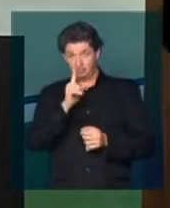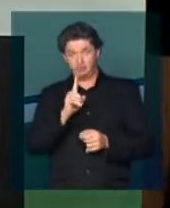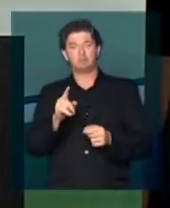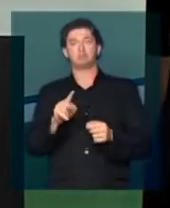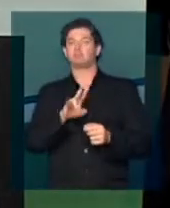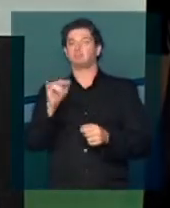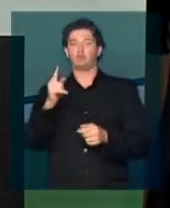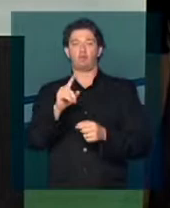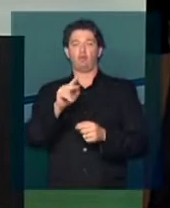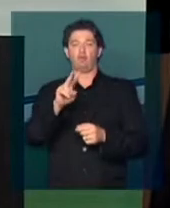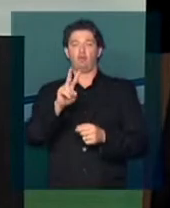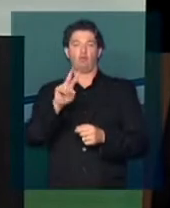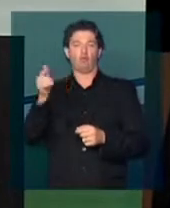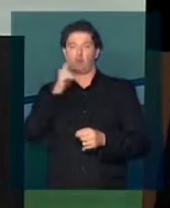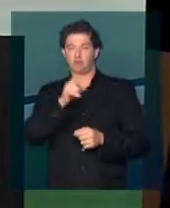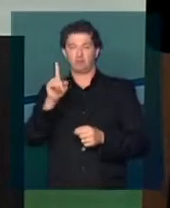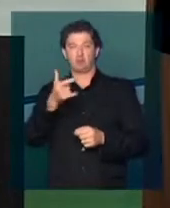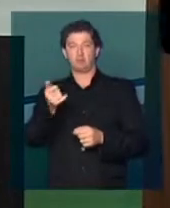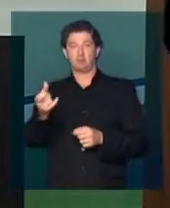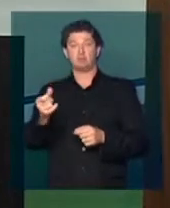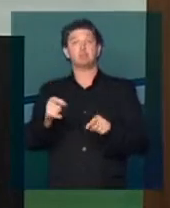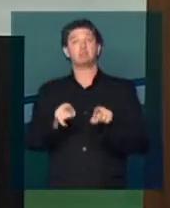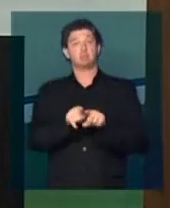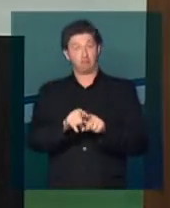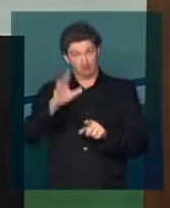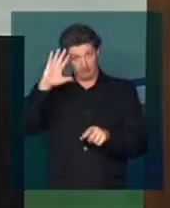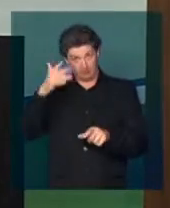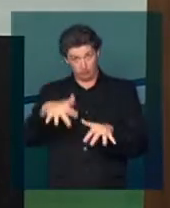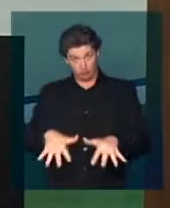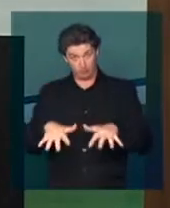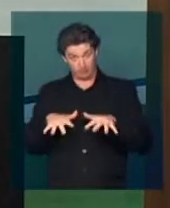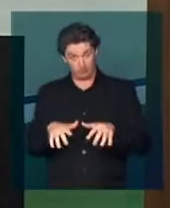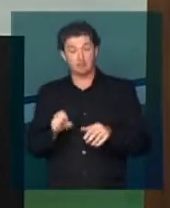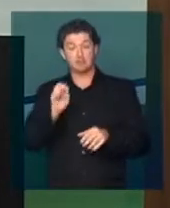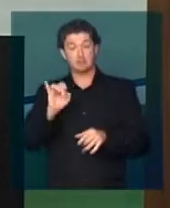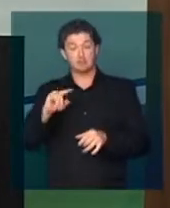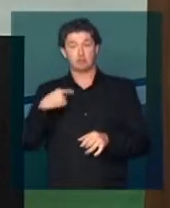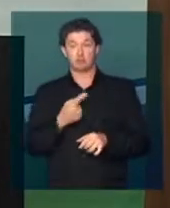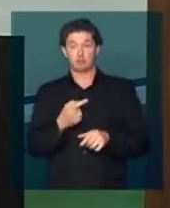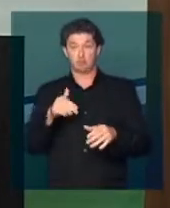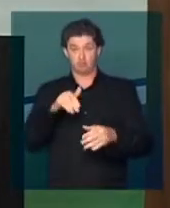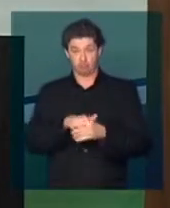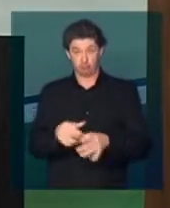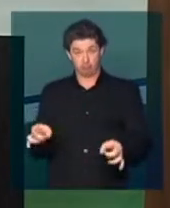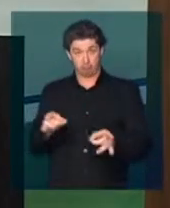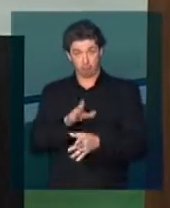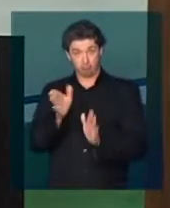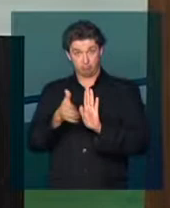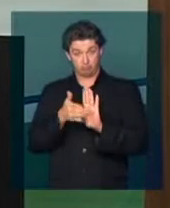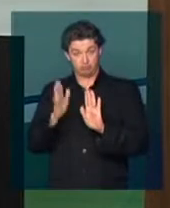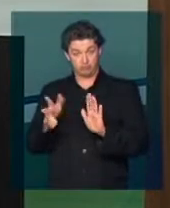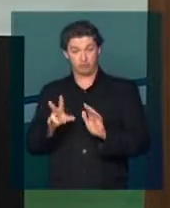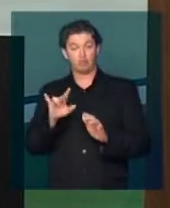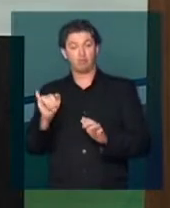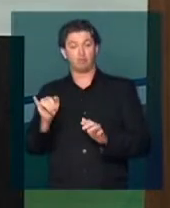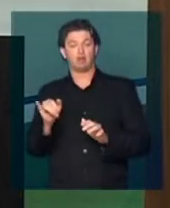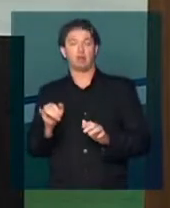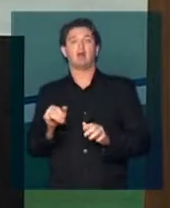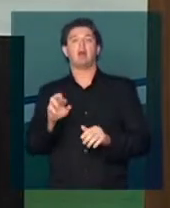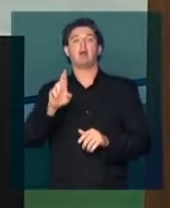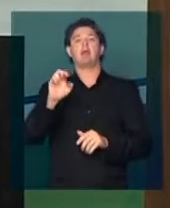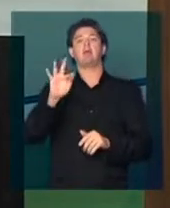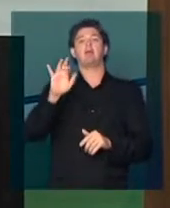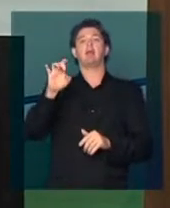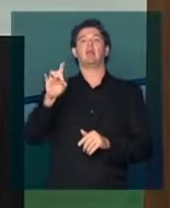de 2016. E também vai decidir o plenário se nós, após votarmos essa proposta, será submetido ou não ao